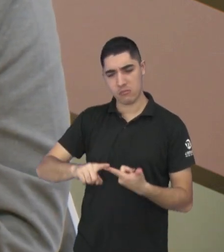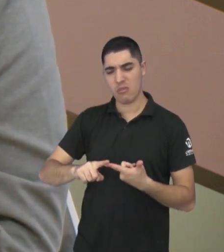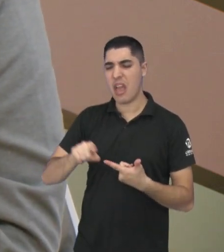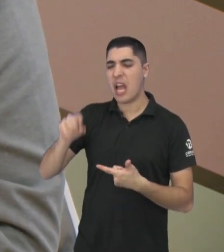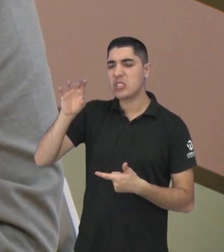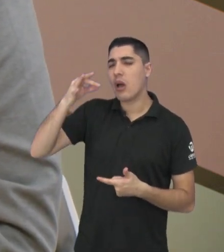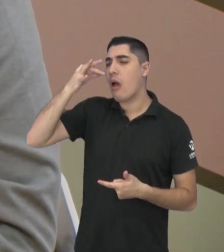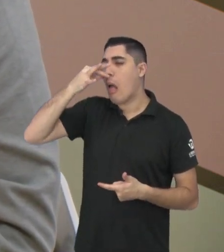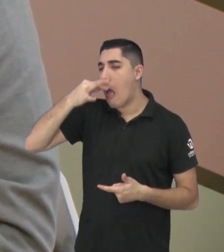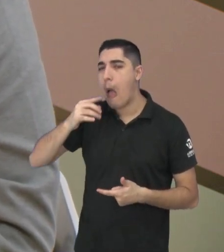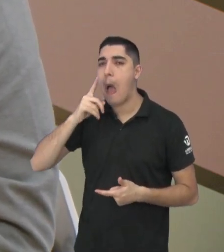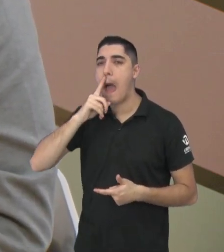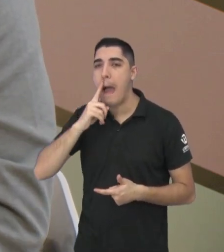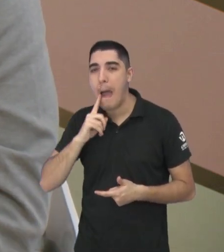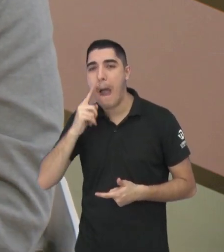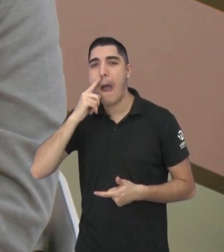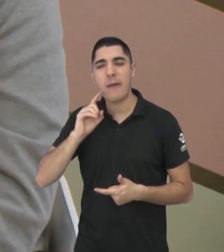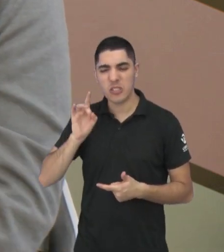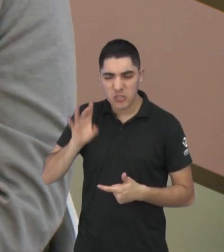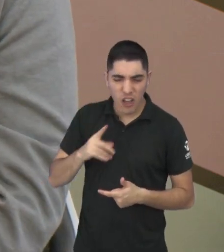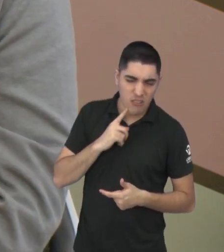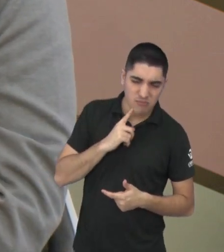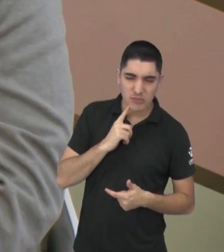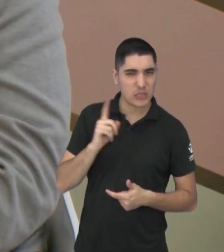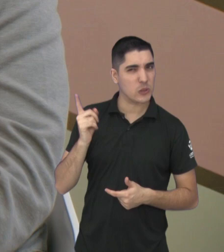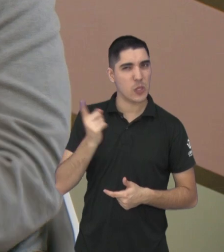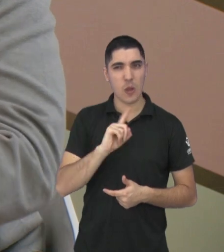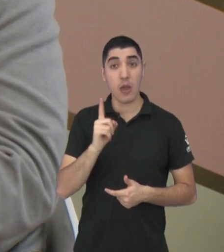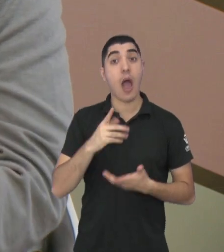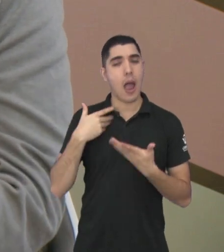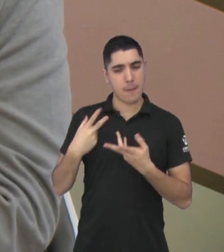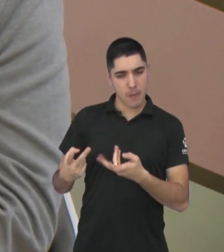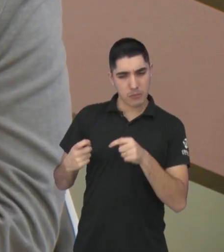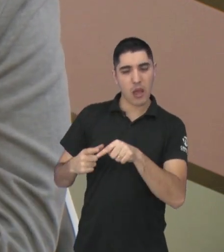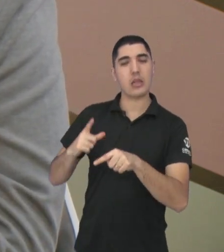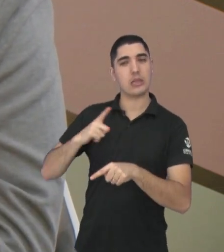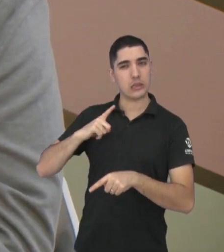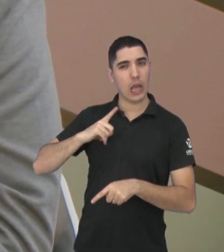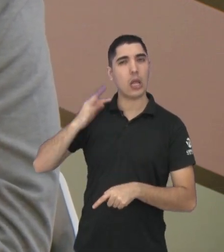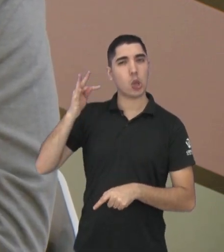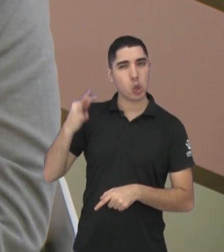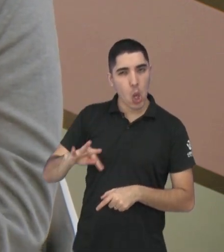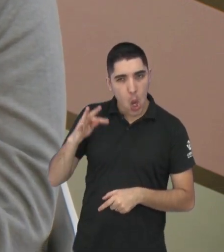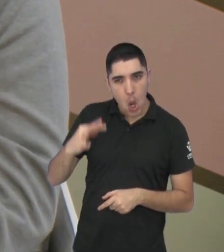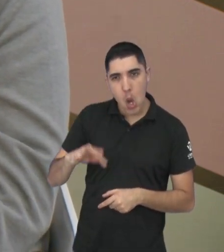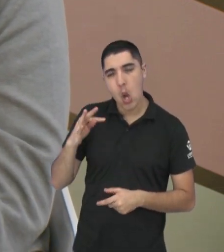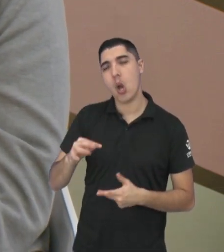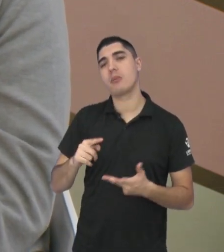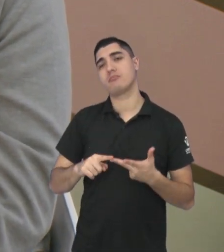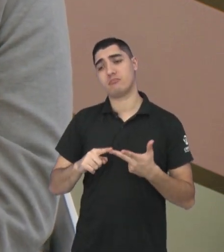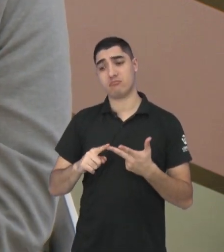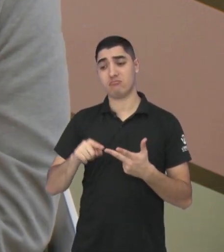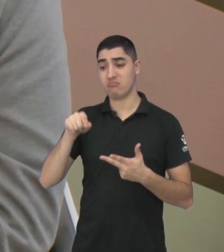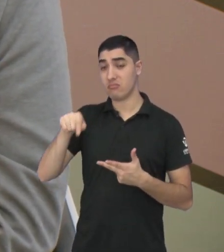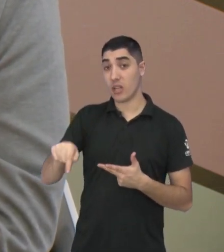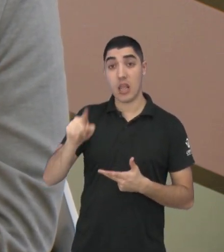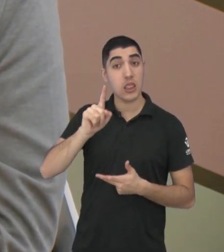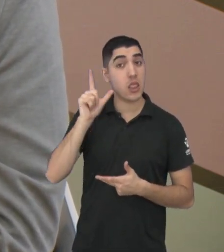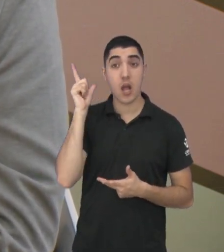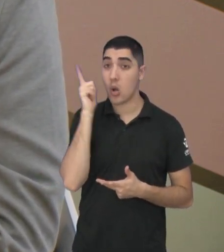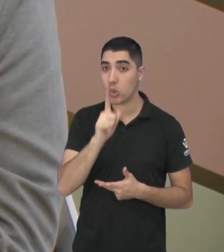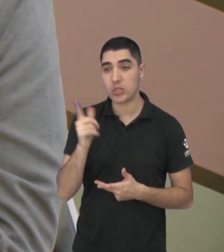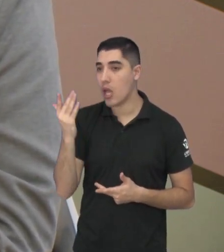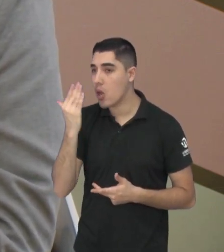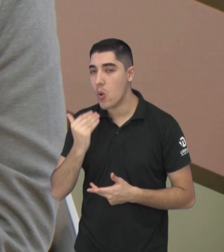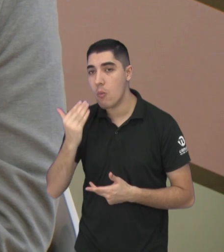um resfriado. E esse momento é o momento onde se tem dor, aonde a criança não